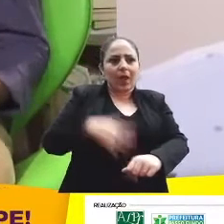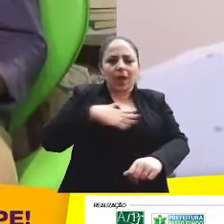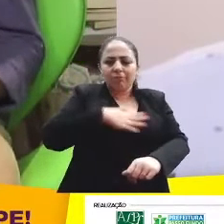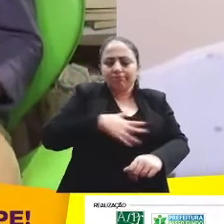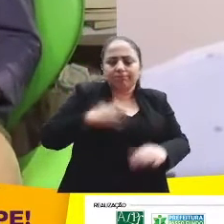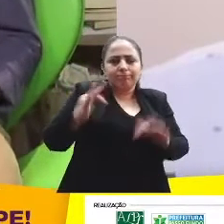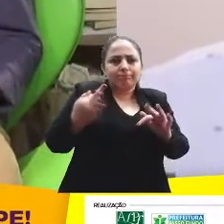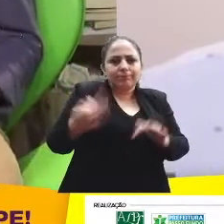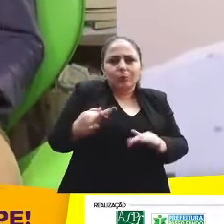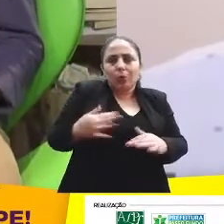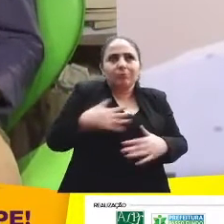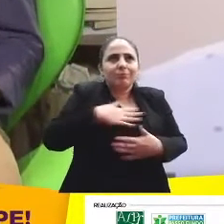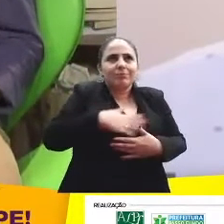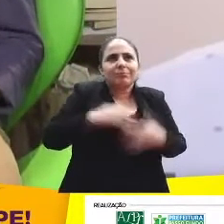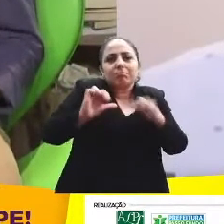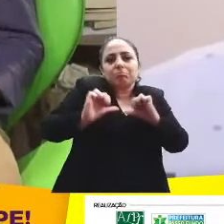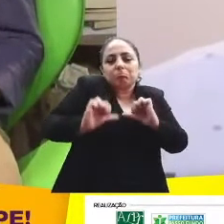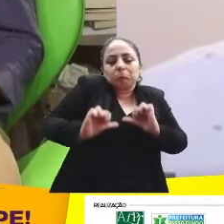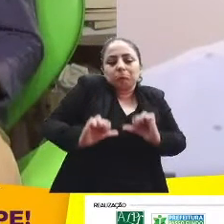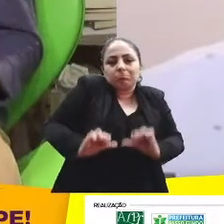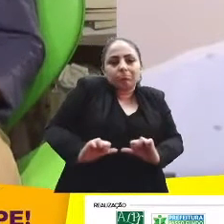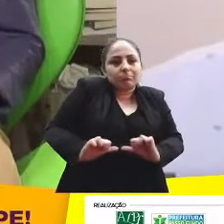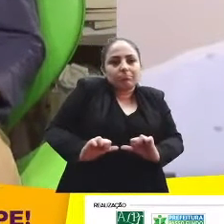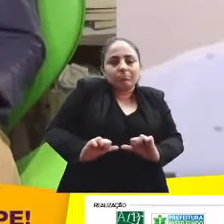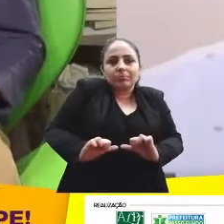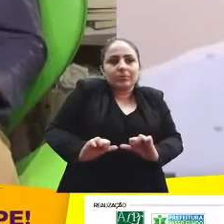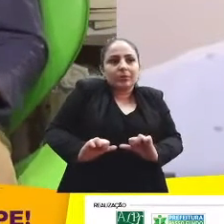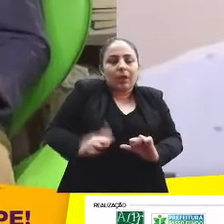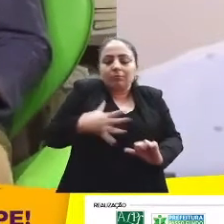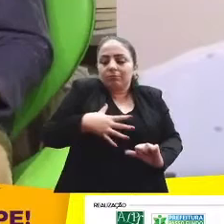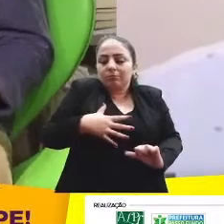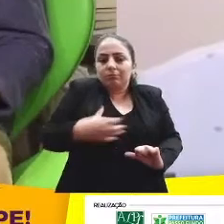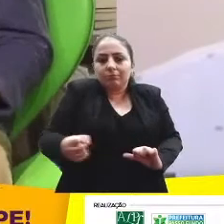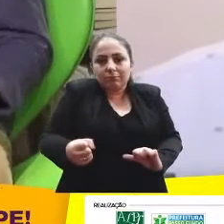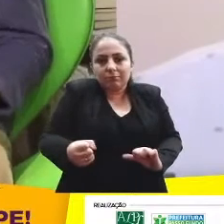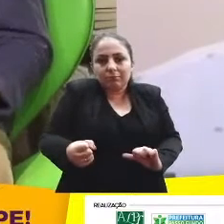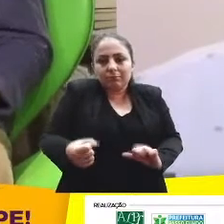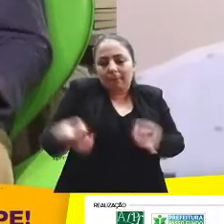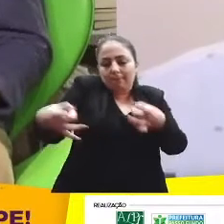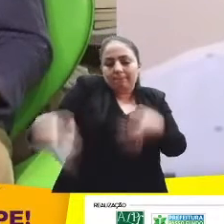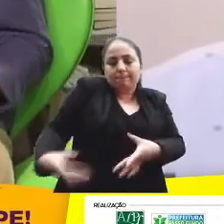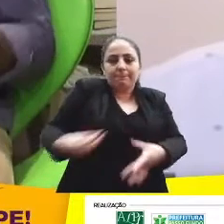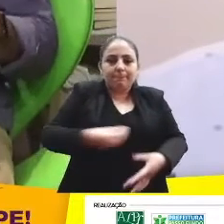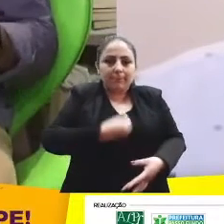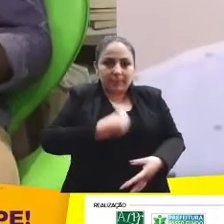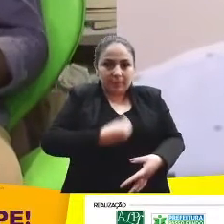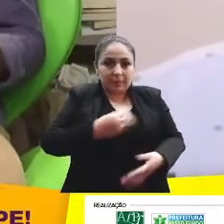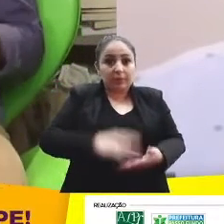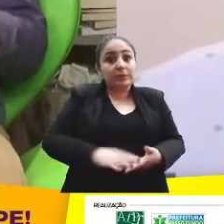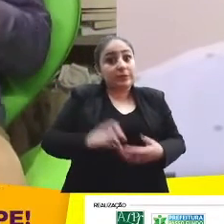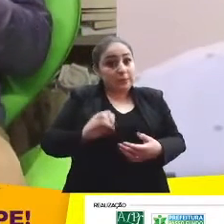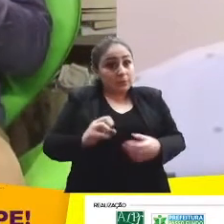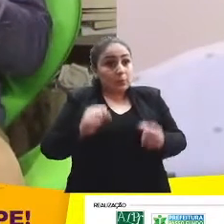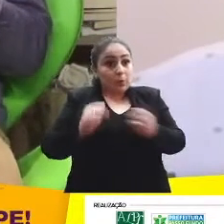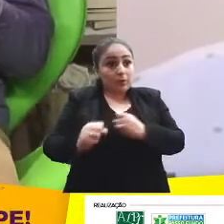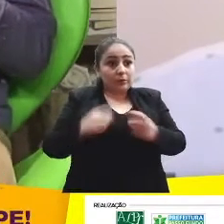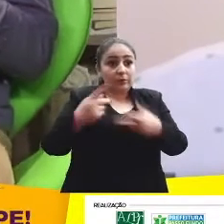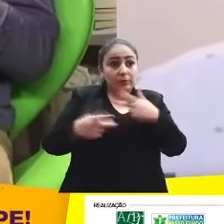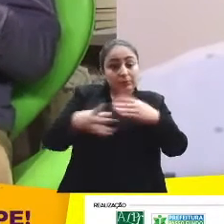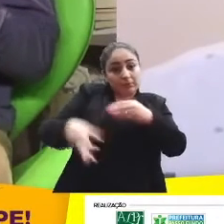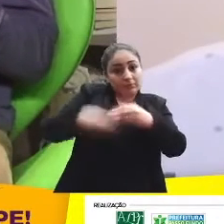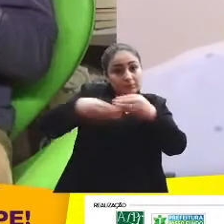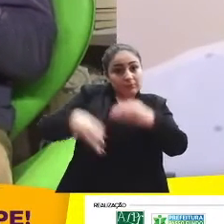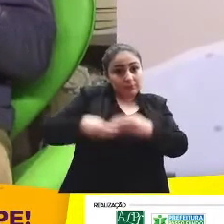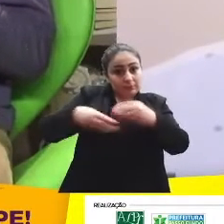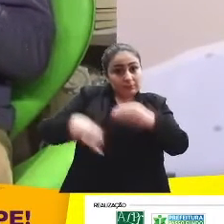é tão insuportável que ela desiste da vida, né? E aí isto me permite fazer alguns